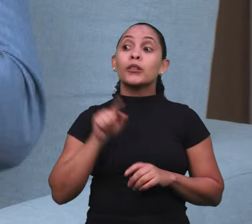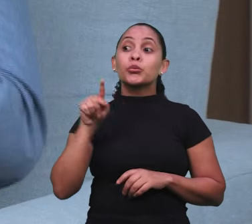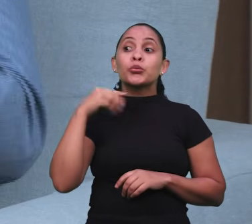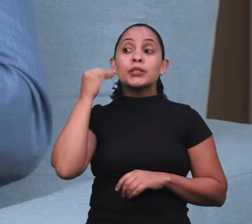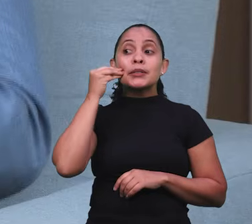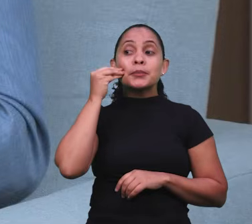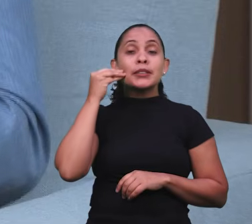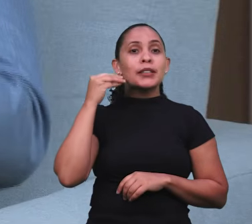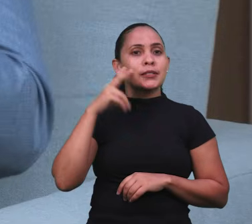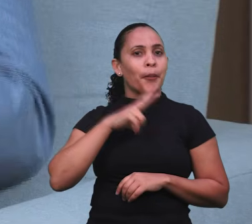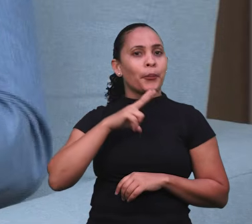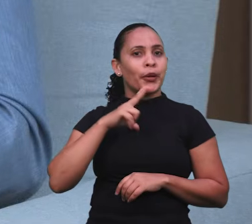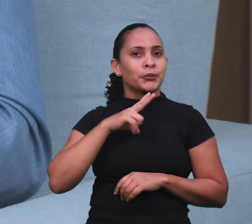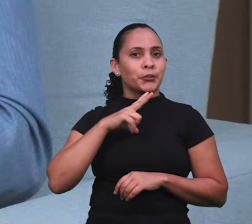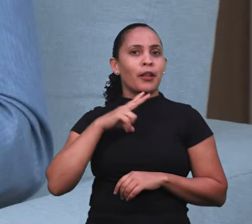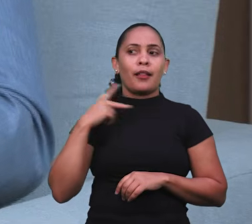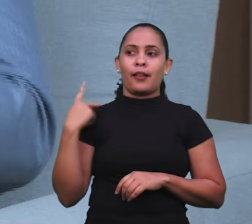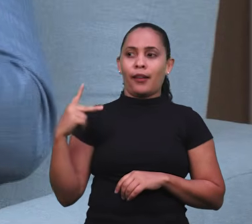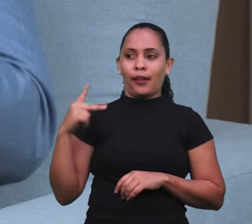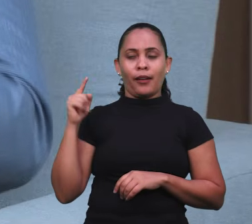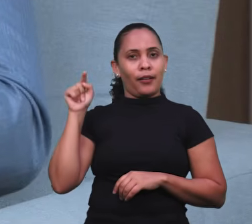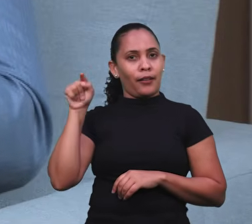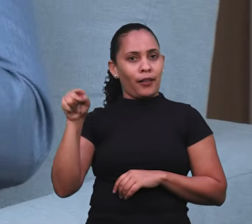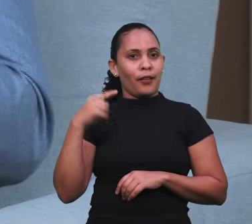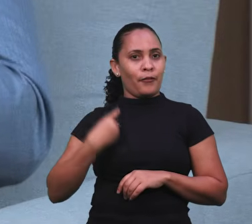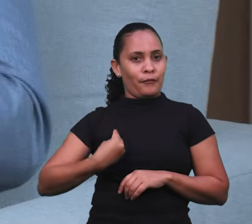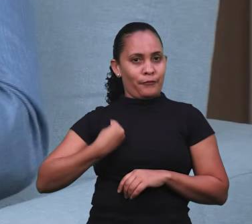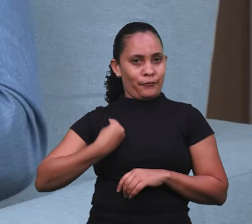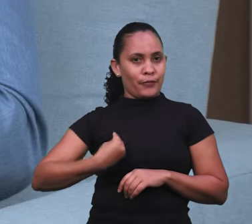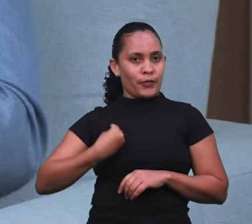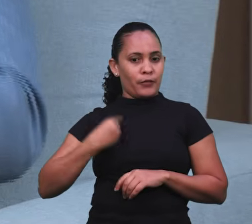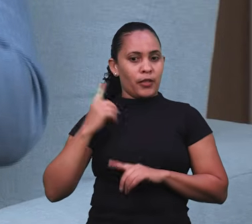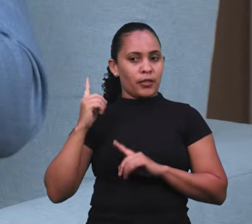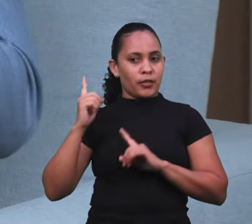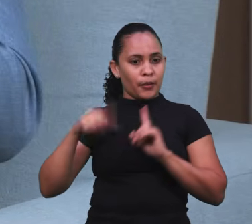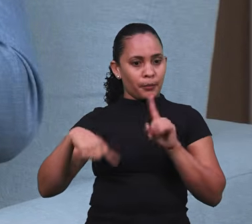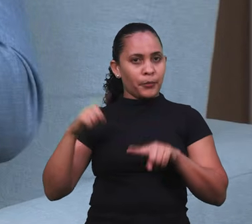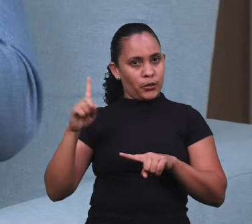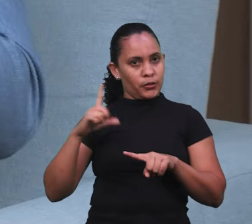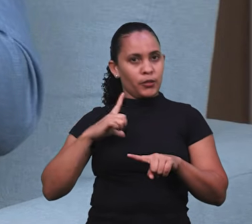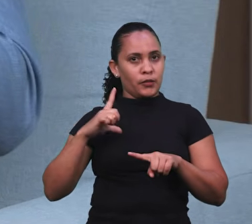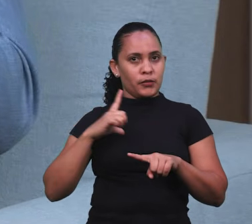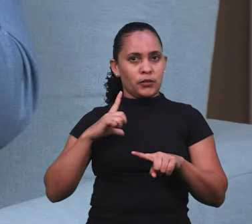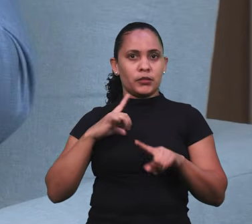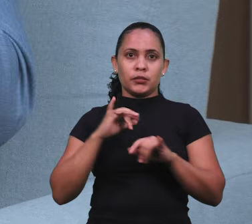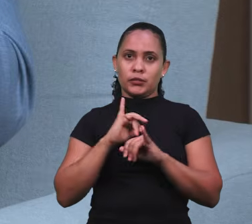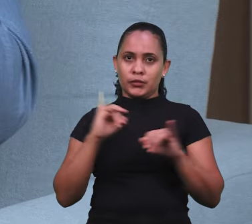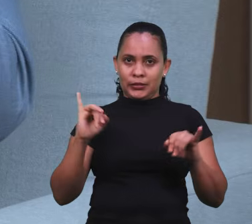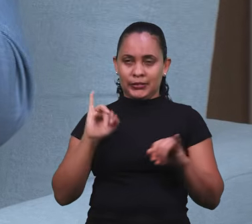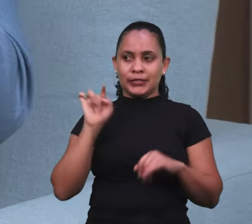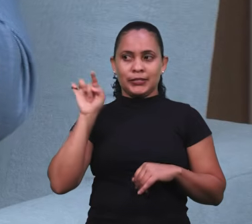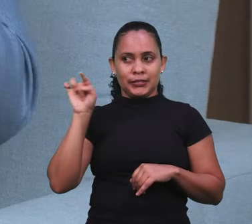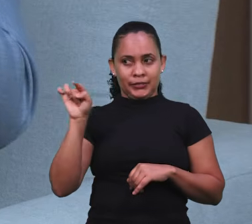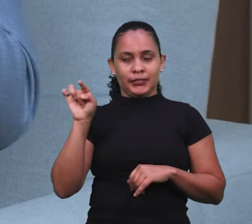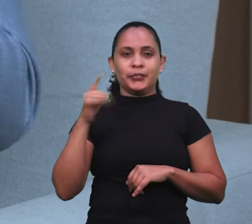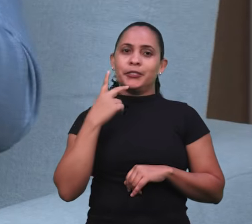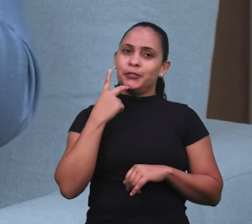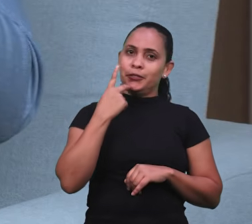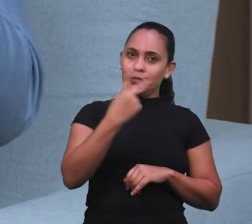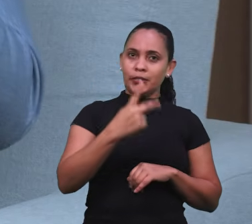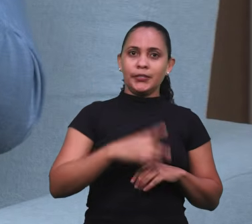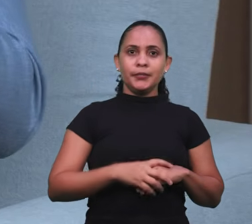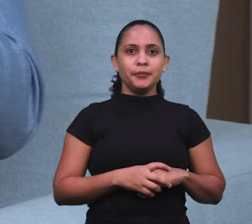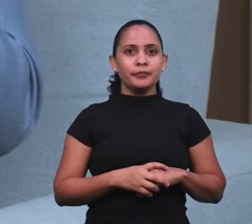a sua experiência pessoal, daquilo que ela vive. E depois do vídeo, nós vamos dizer aqui, ela conta aqui,